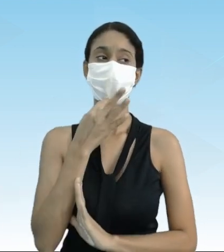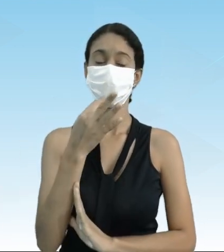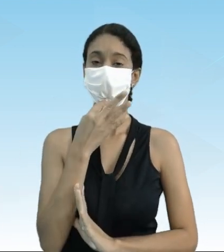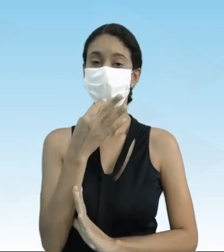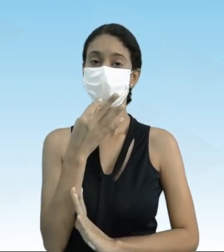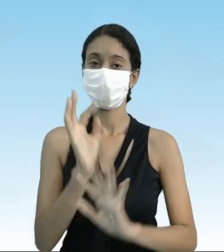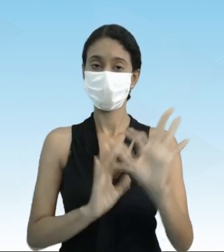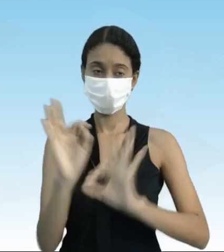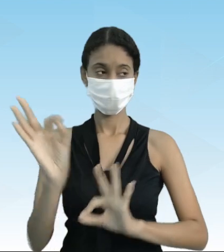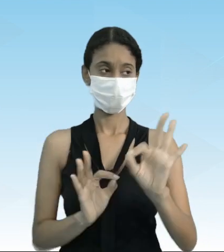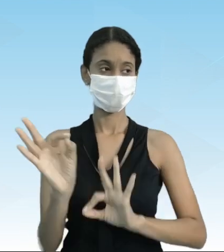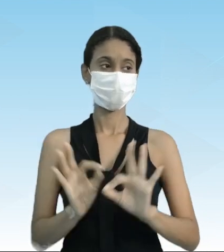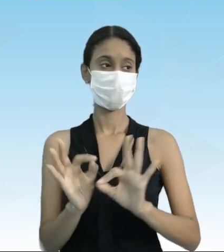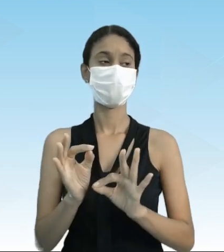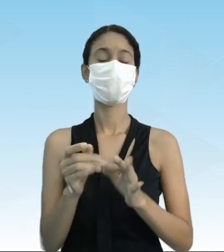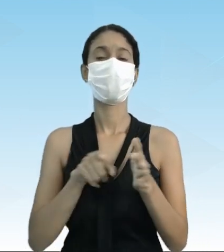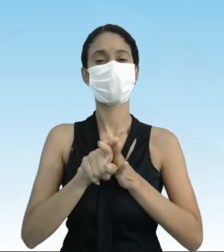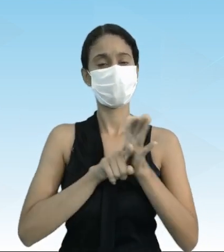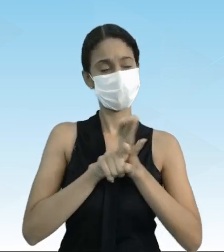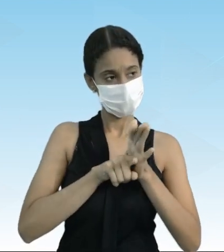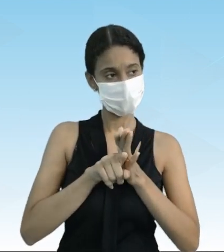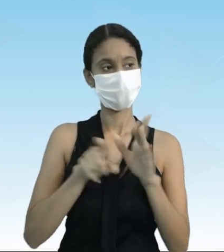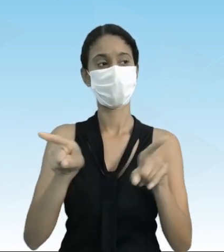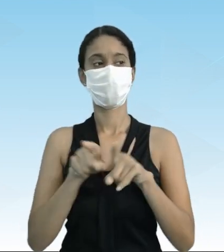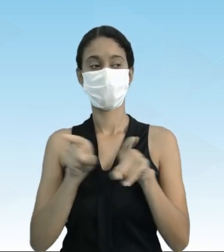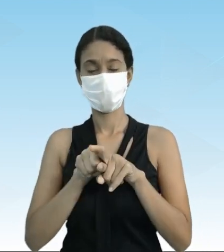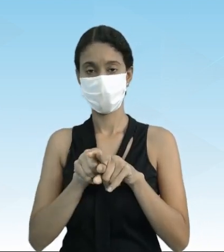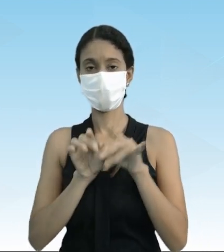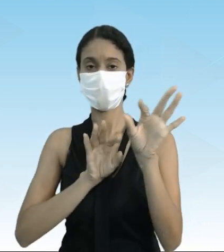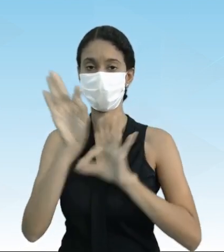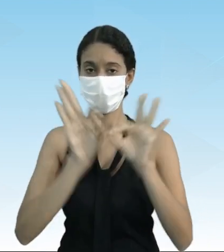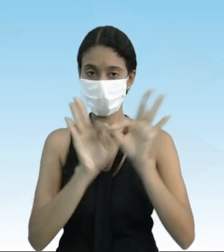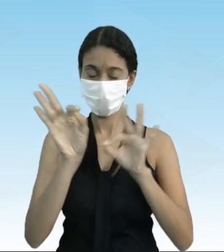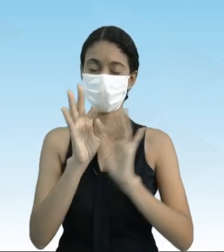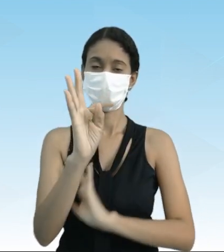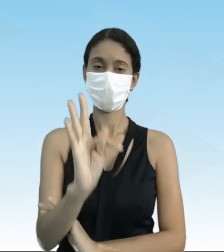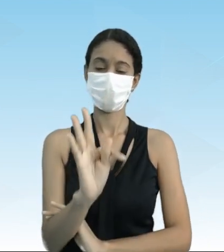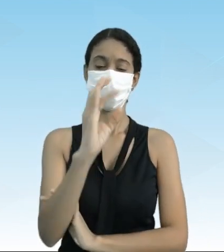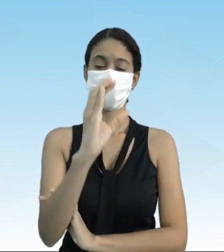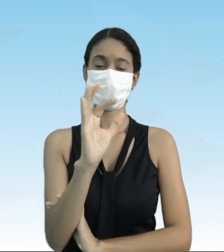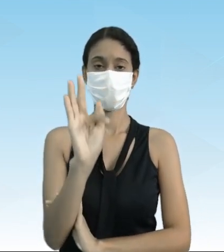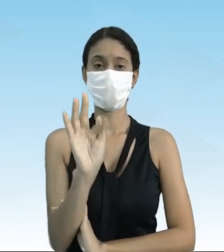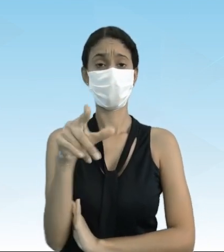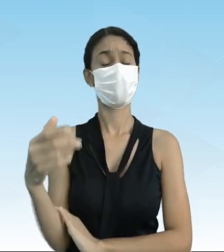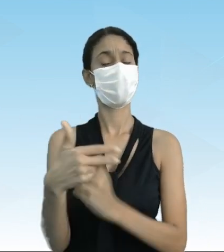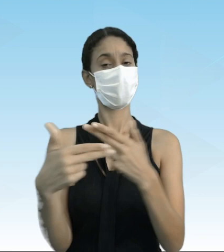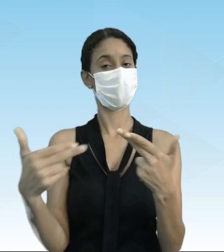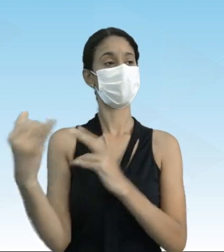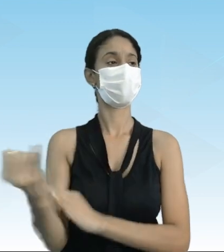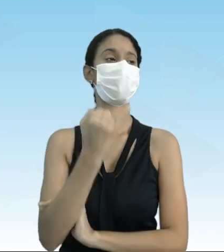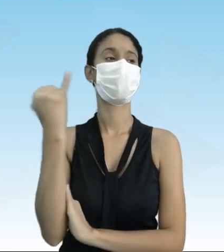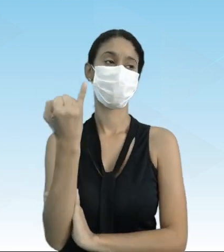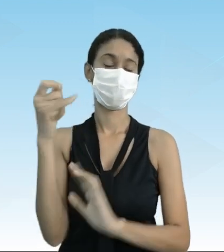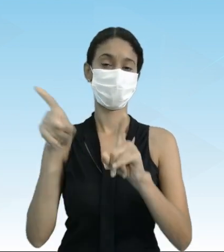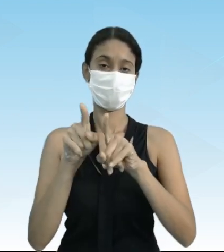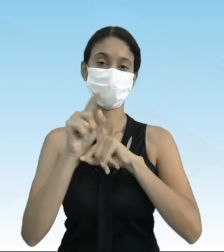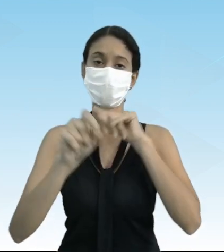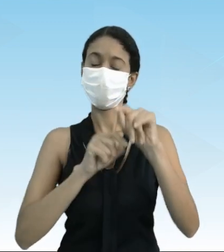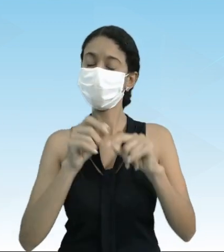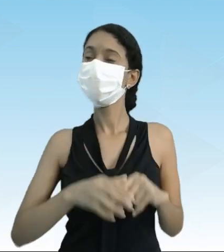como organizar sua pesquisa, organizar o seu TCF. Algo importante, justamente, eu gostaria